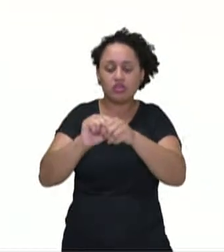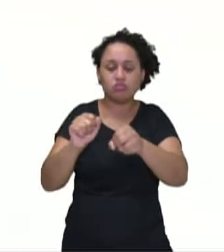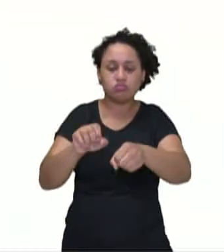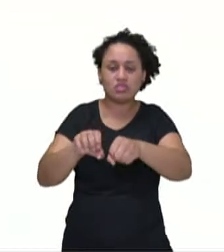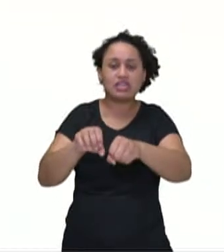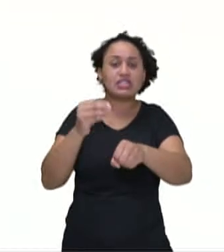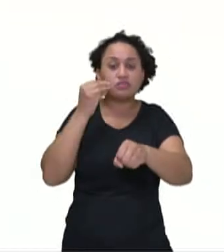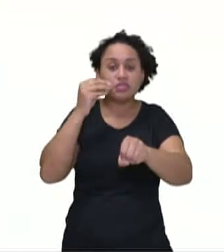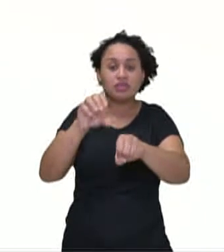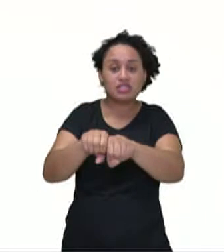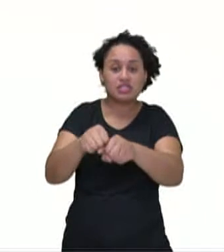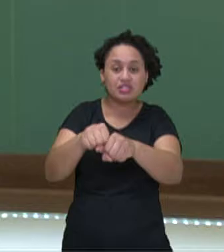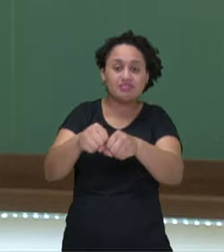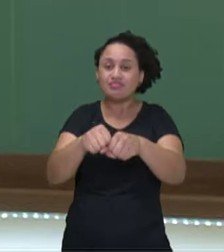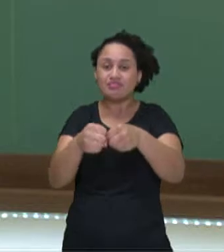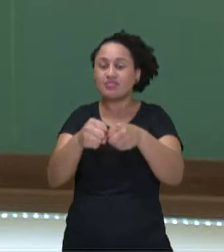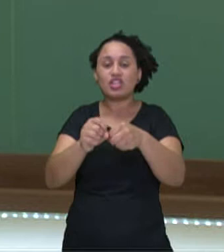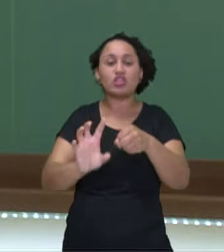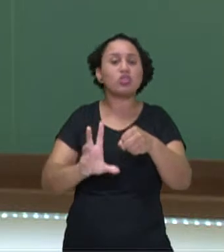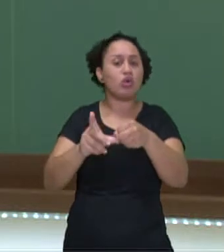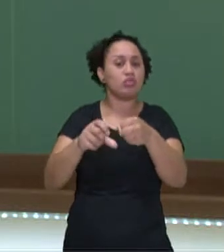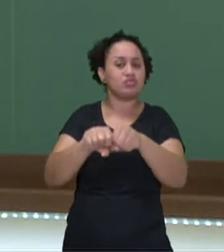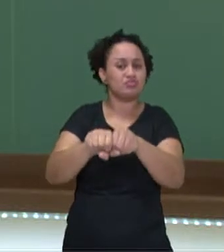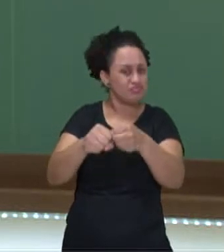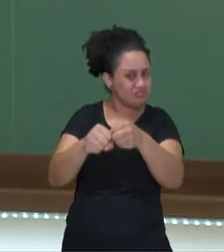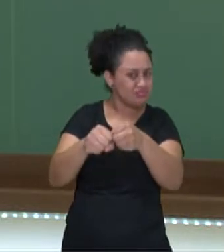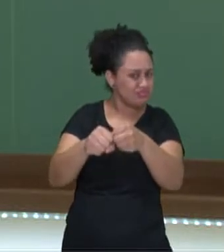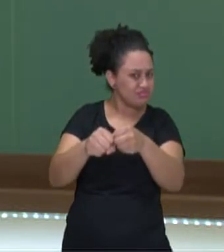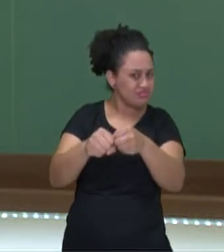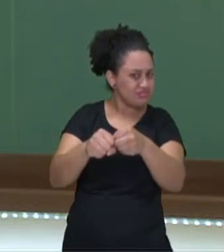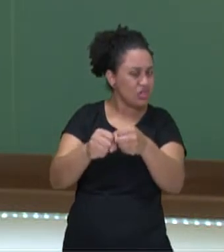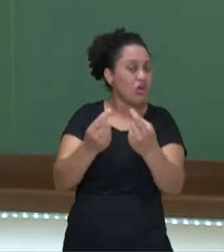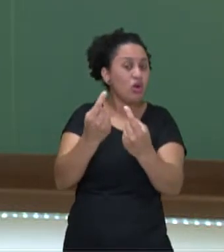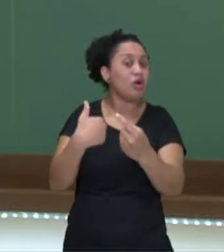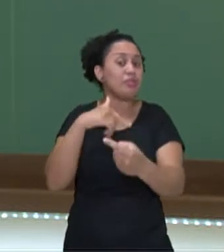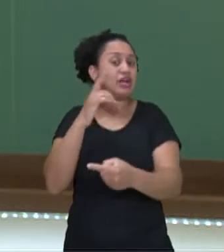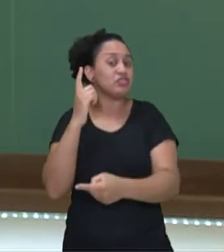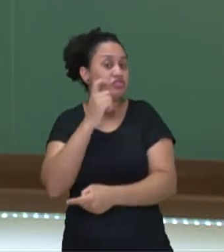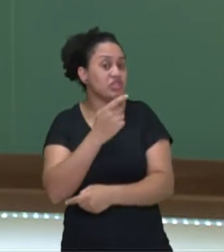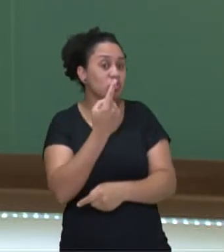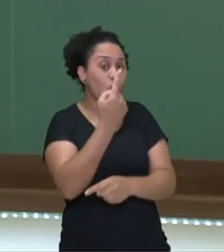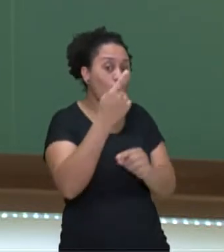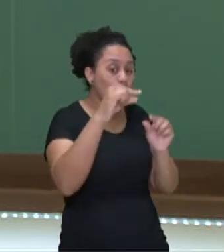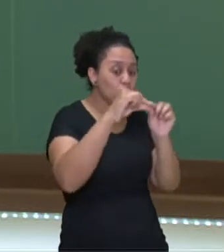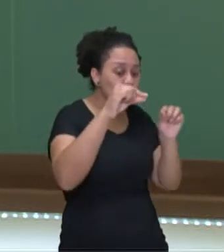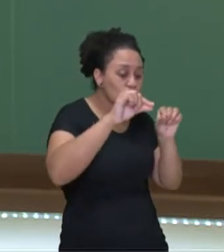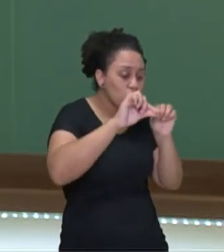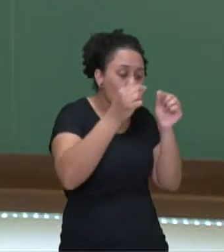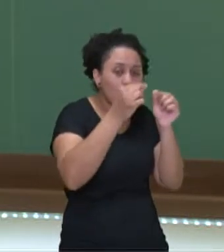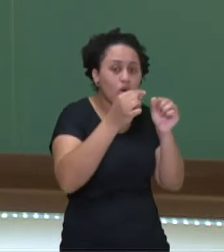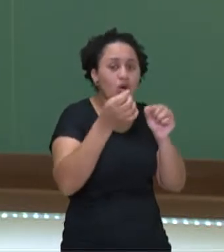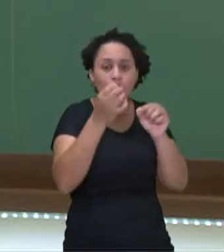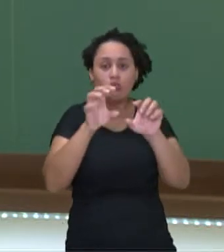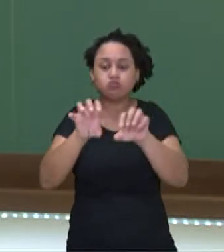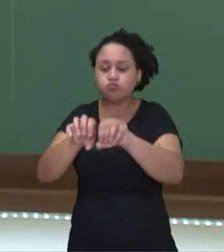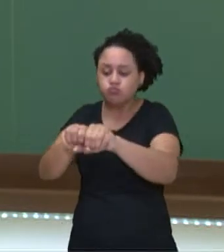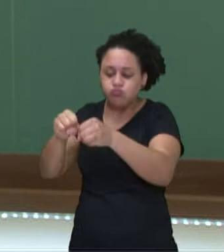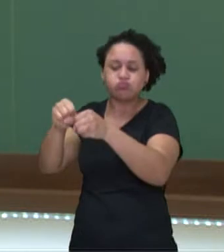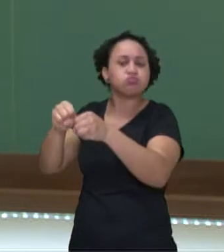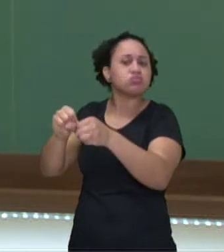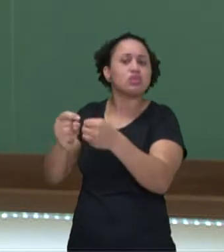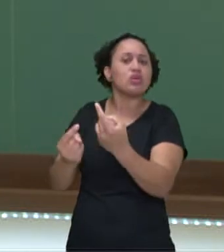vez tente quebrar todos eles. O que é mais difícil? Quebrar um palito só ou quebrar a